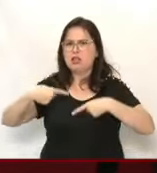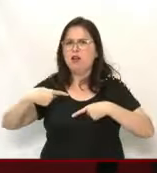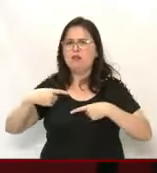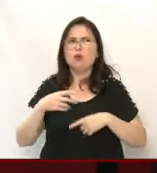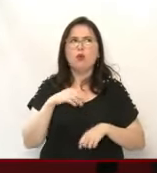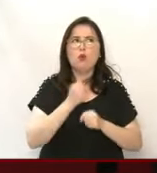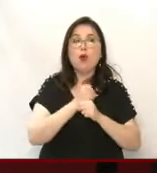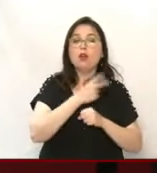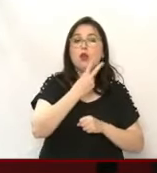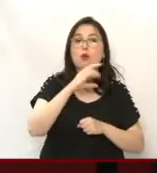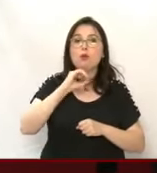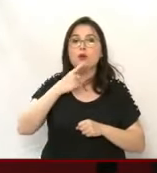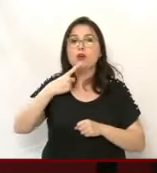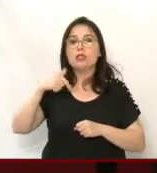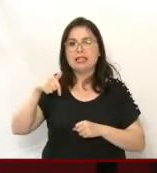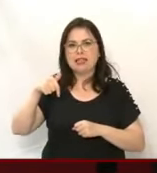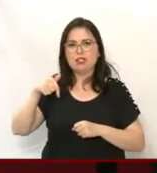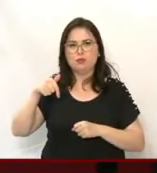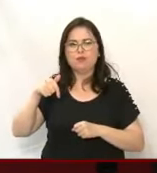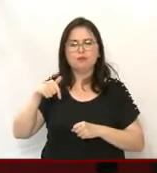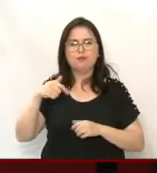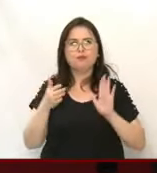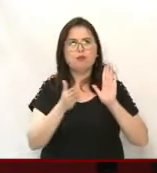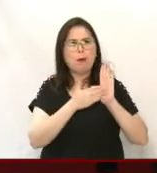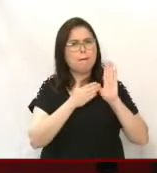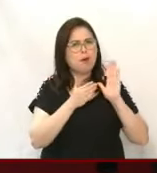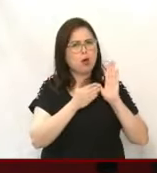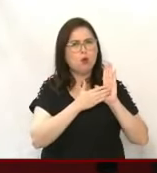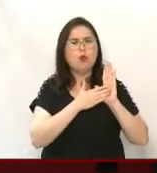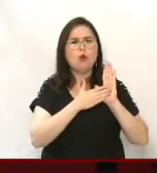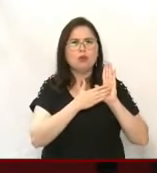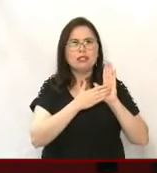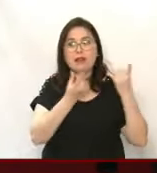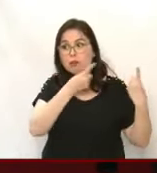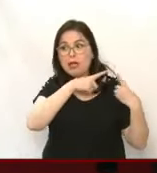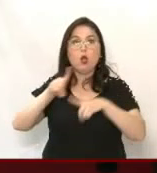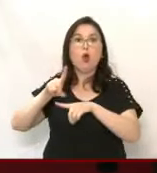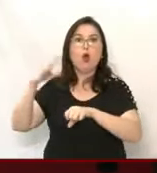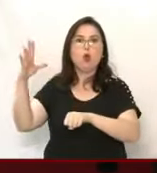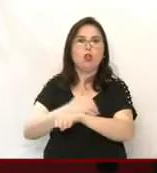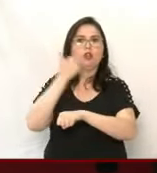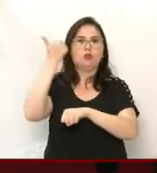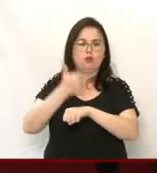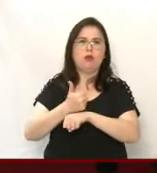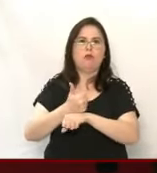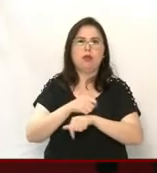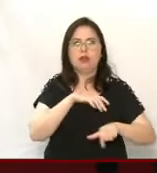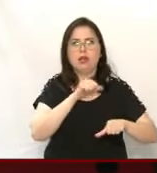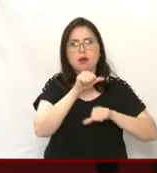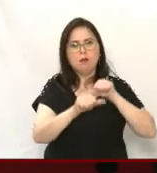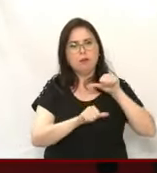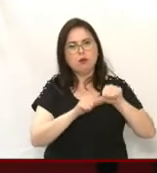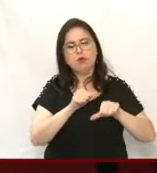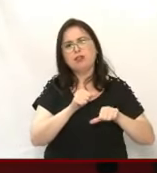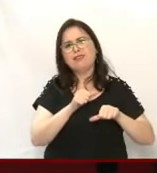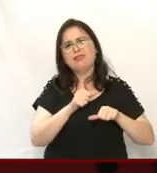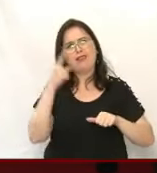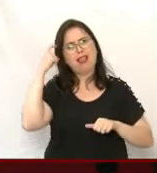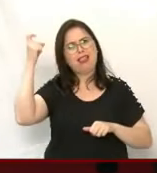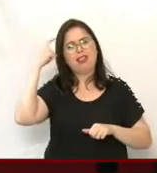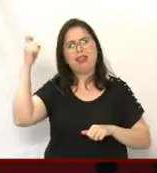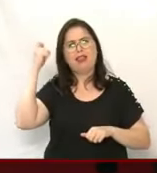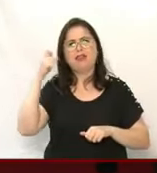trabalhadoras diante de uma pauta comprometida com o golpe em realizar reformas que atacavam